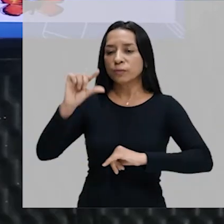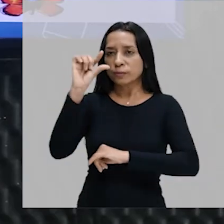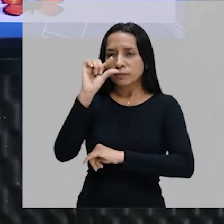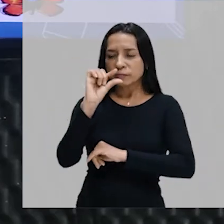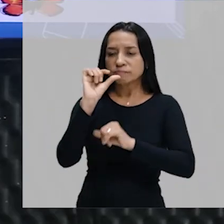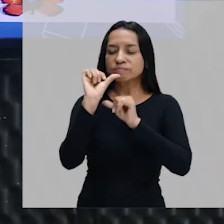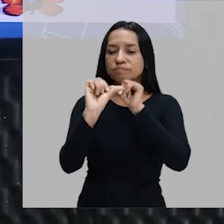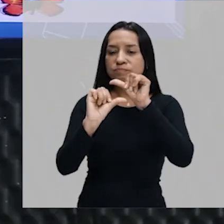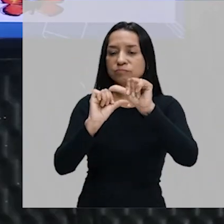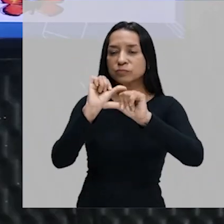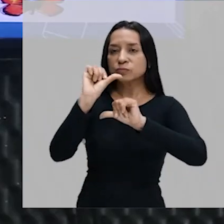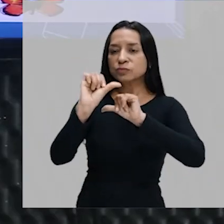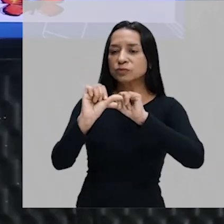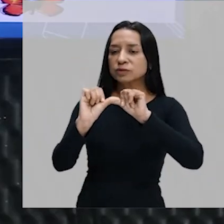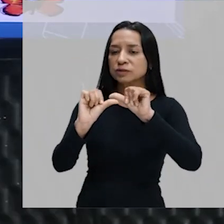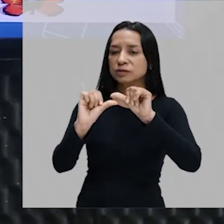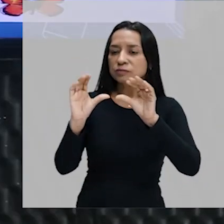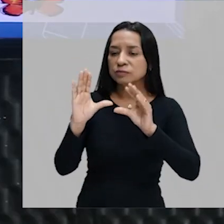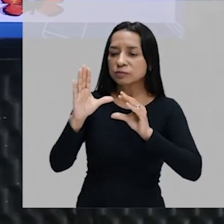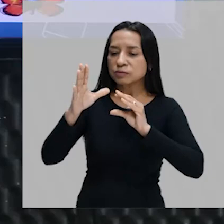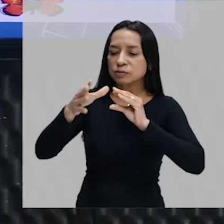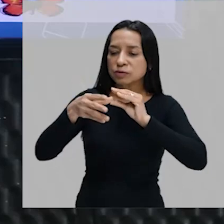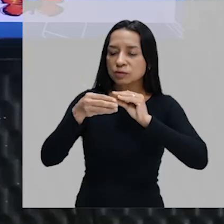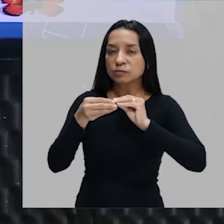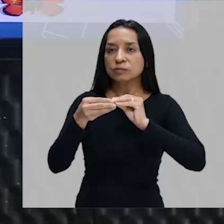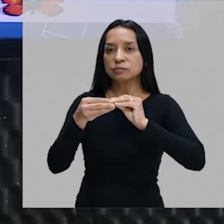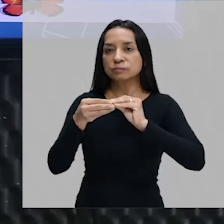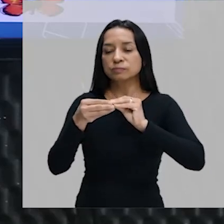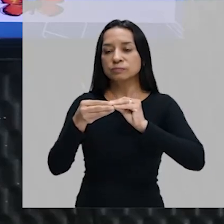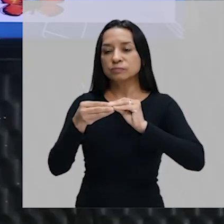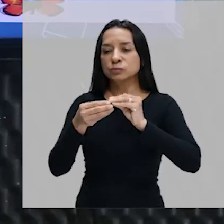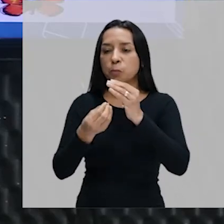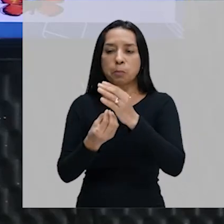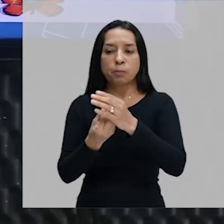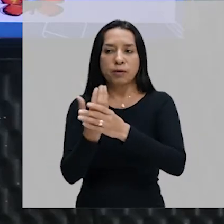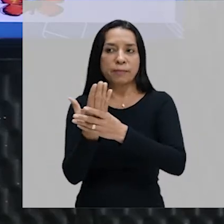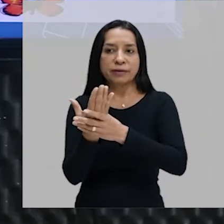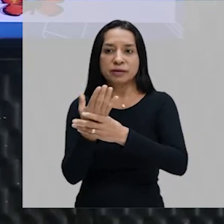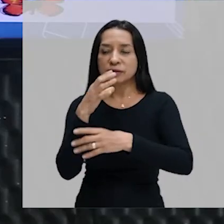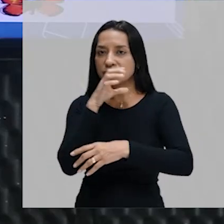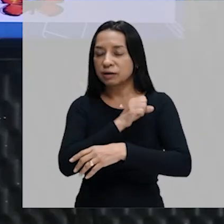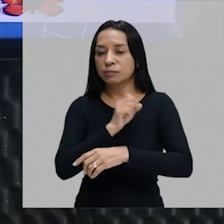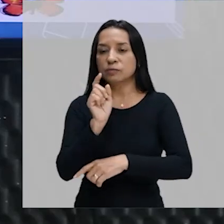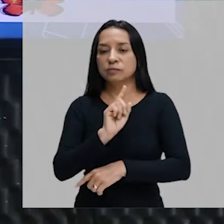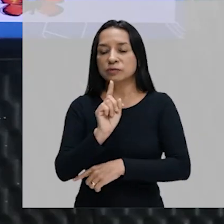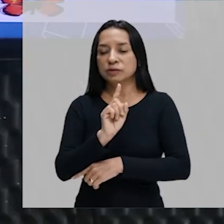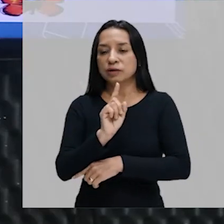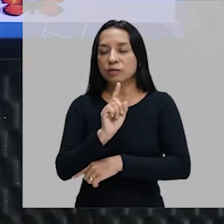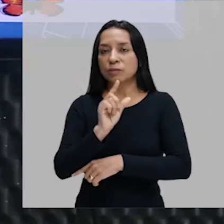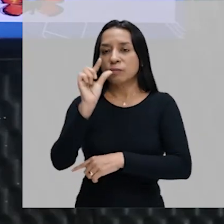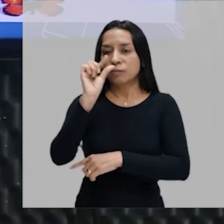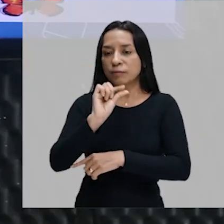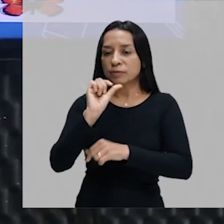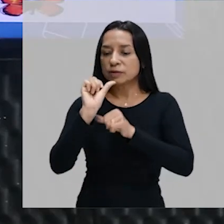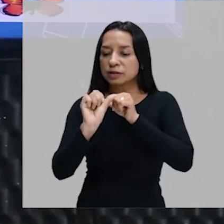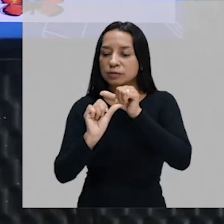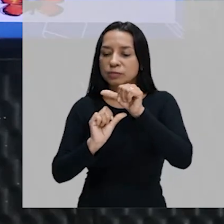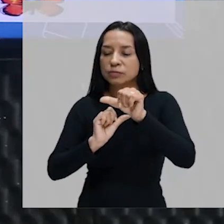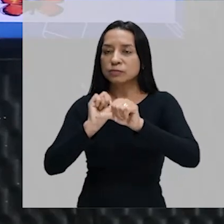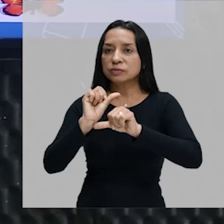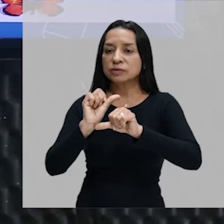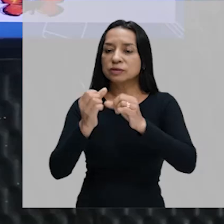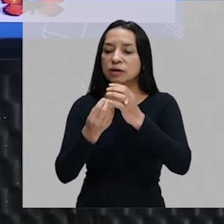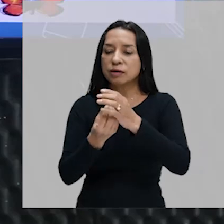vão se acumulando. Só que elas não aparecem de uma hora para outra. Uma pequena alteração ela